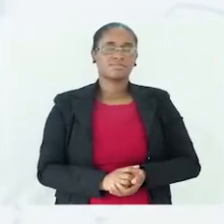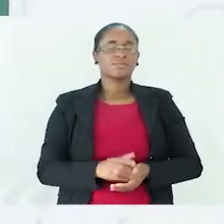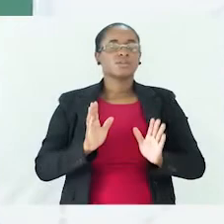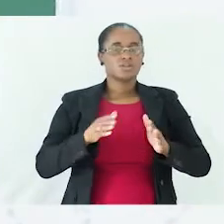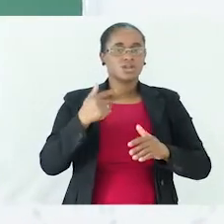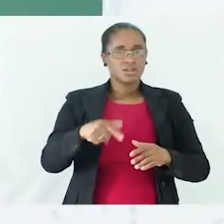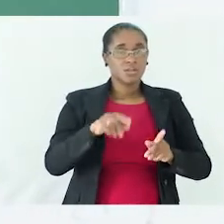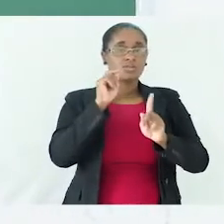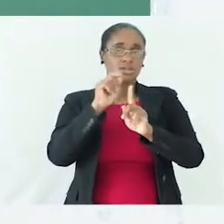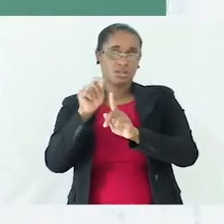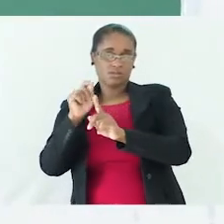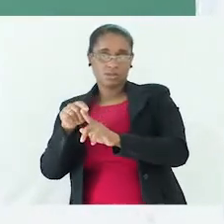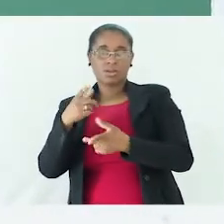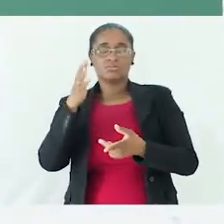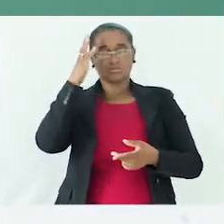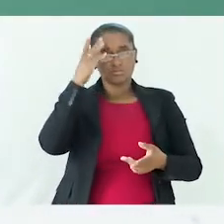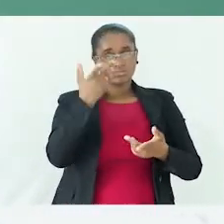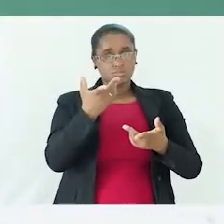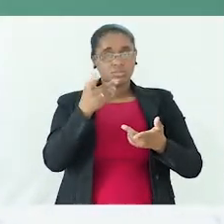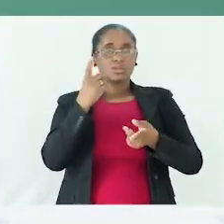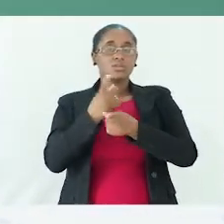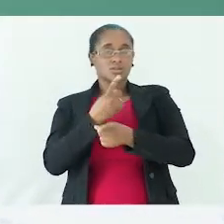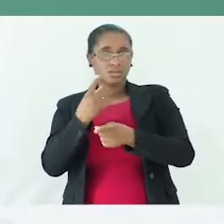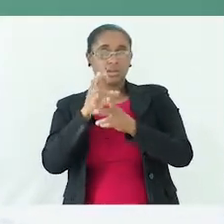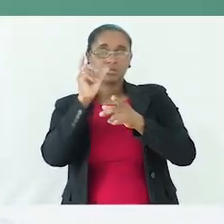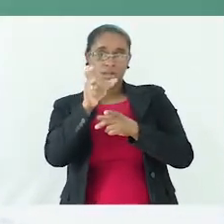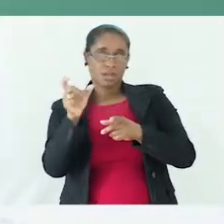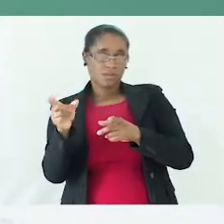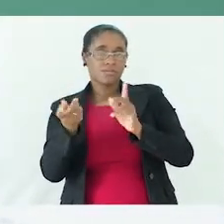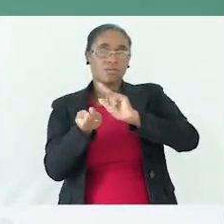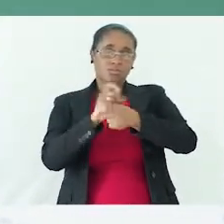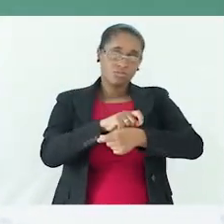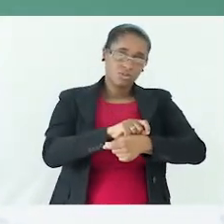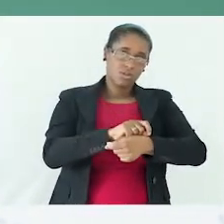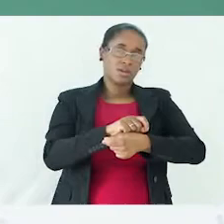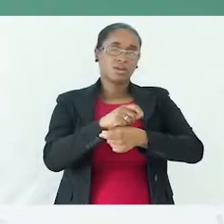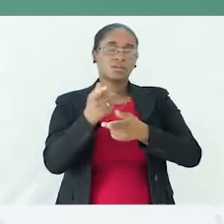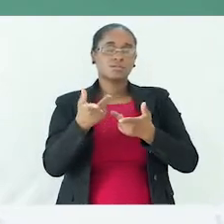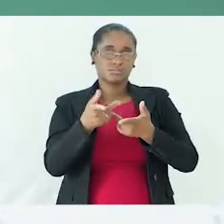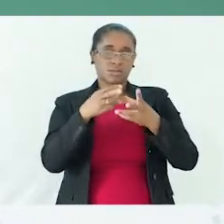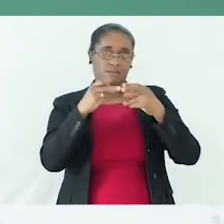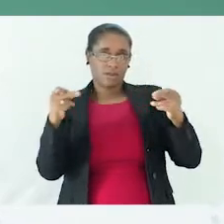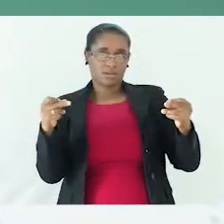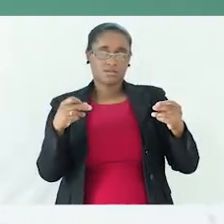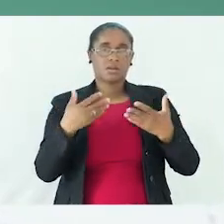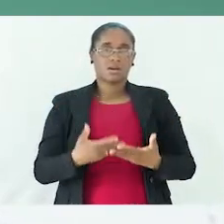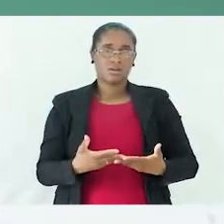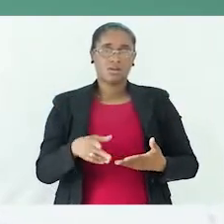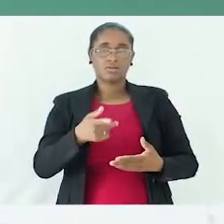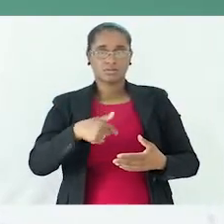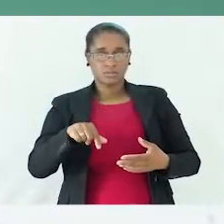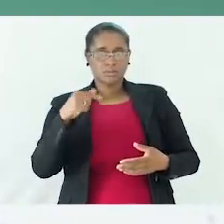temos identificado os elementos que vão sofrer transformações na frase. Portanto, agora temos que